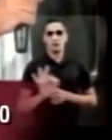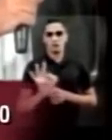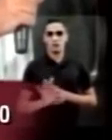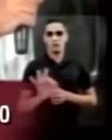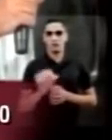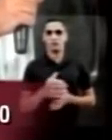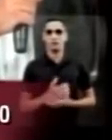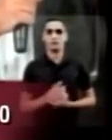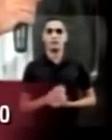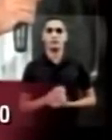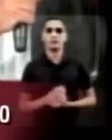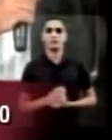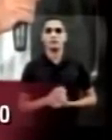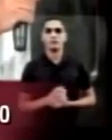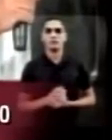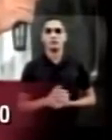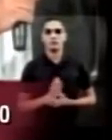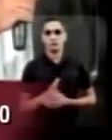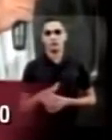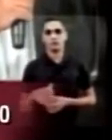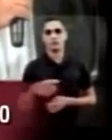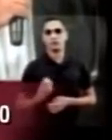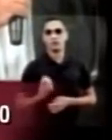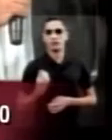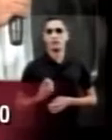2,7%. Nós tivemos